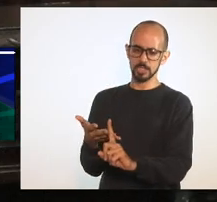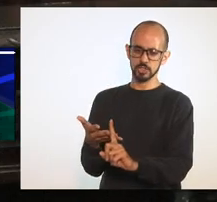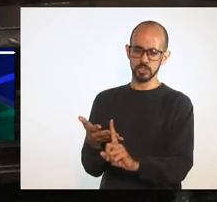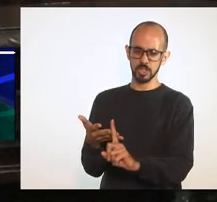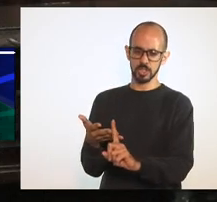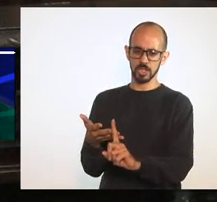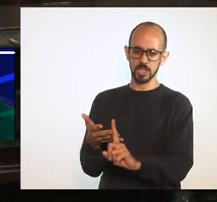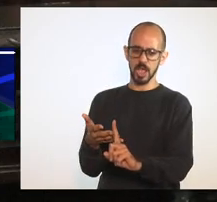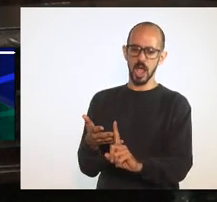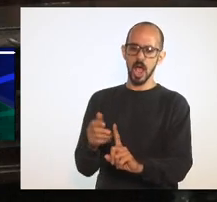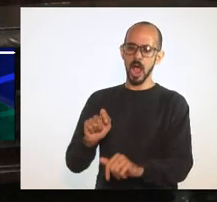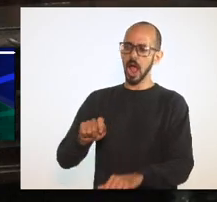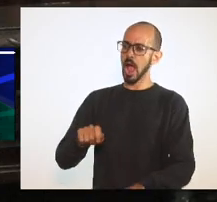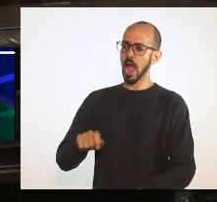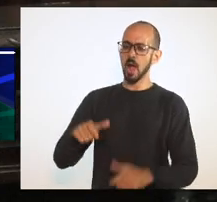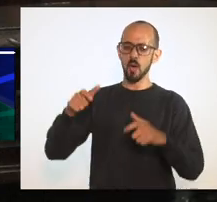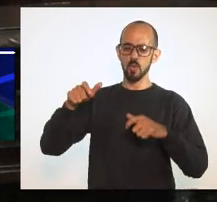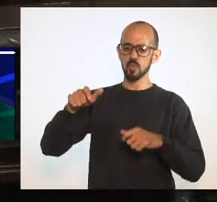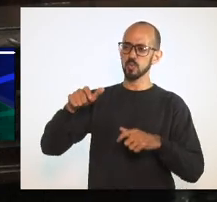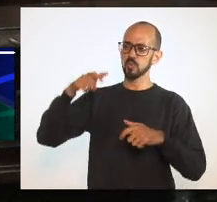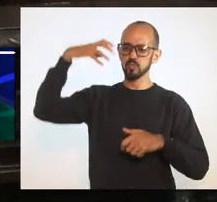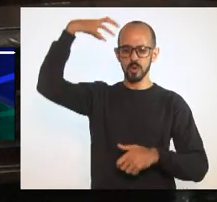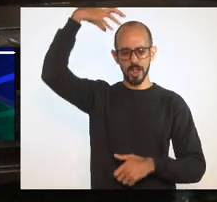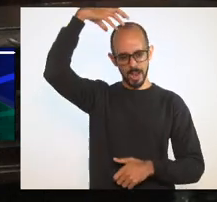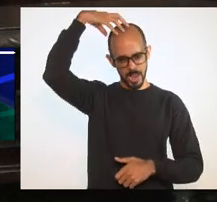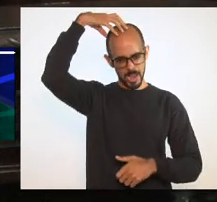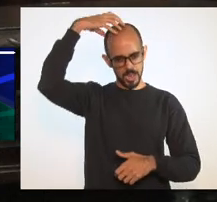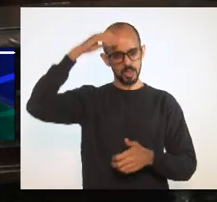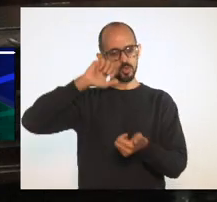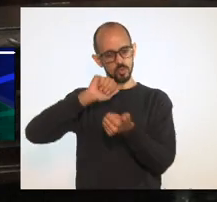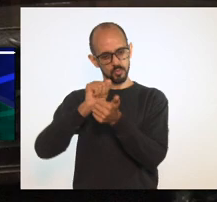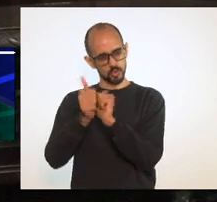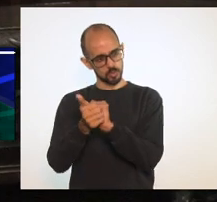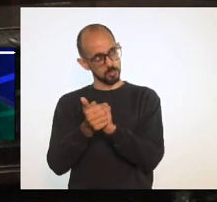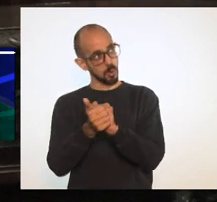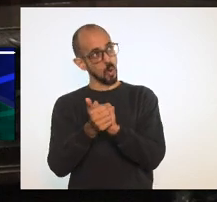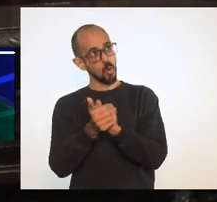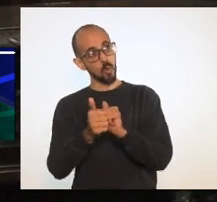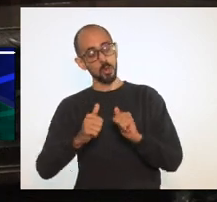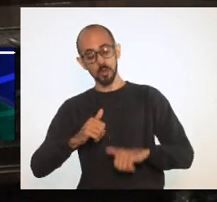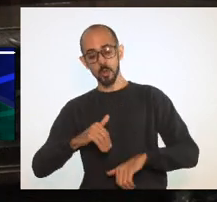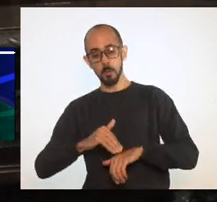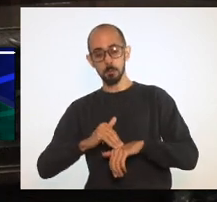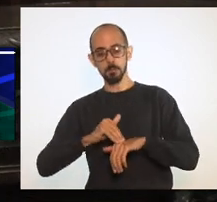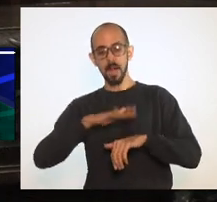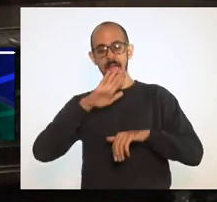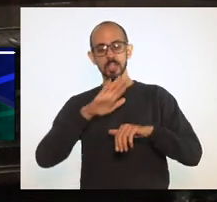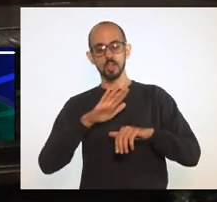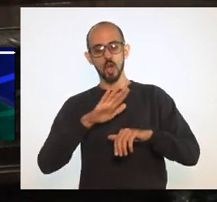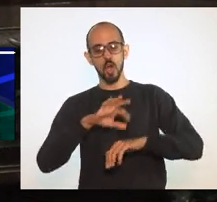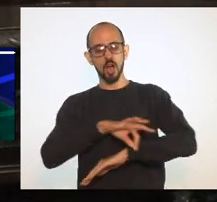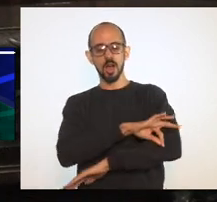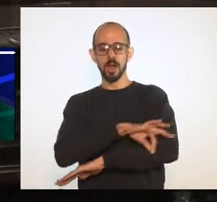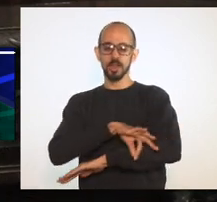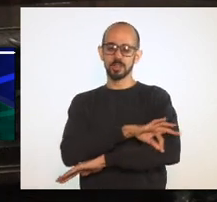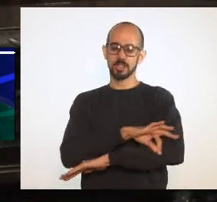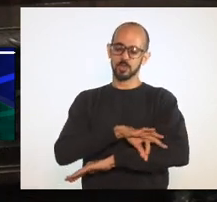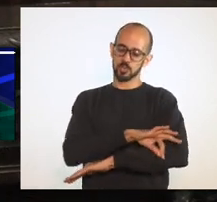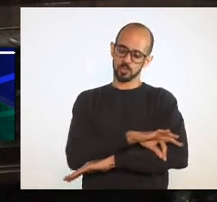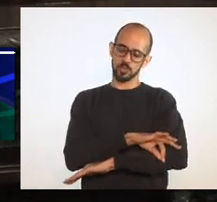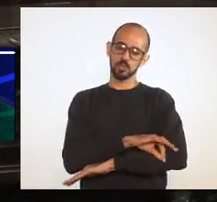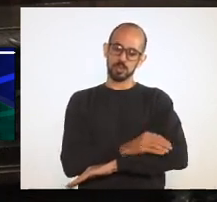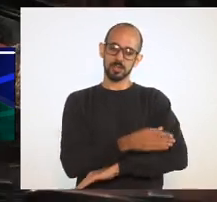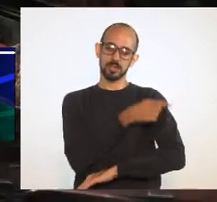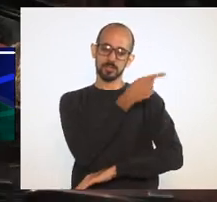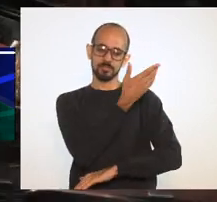futebol mundial, que é o Maracanã, com o maior símbolo do futebol, que é o Rei Pelé. Só me dá